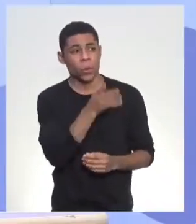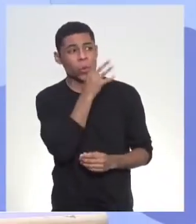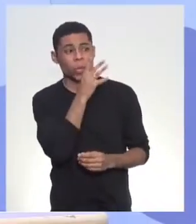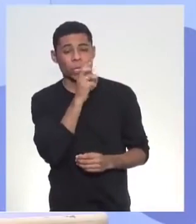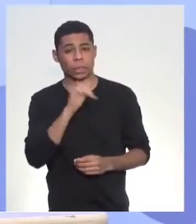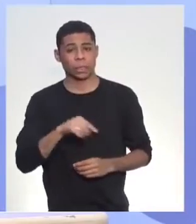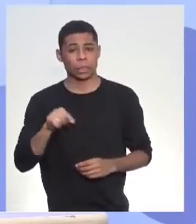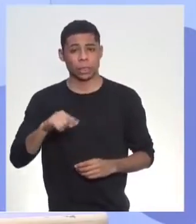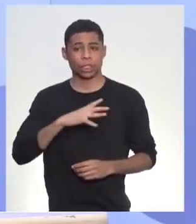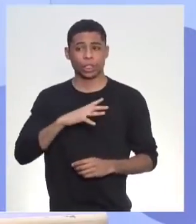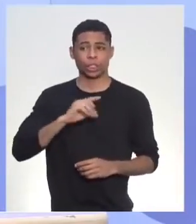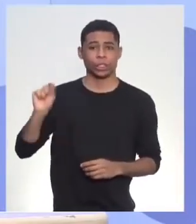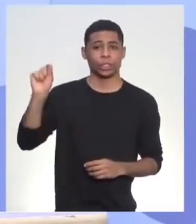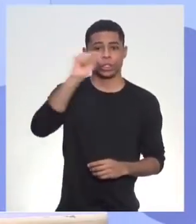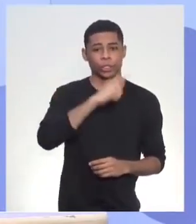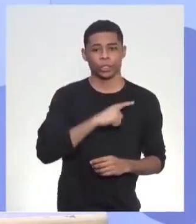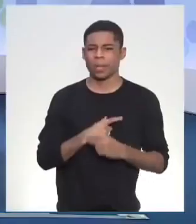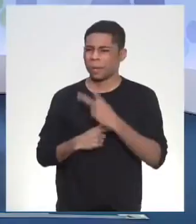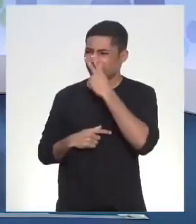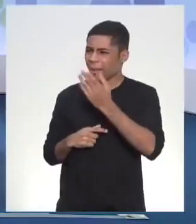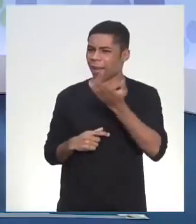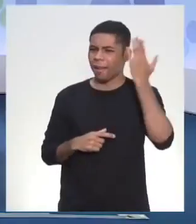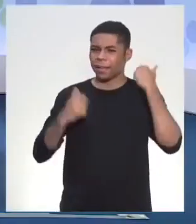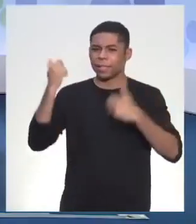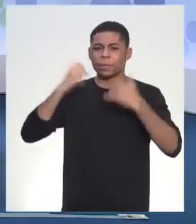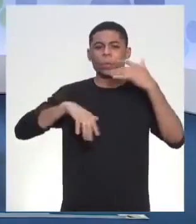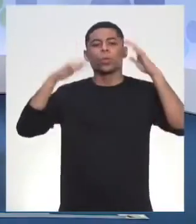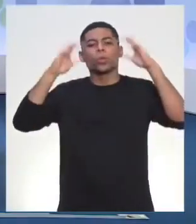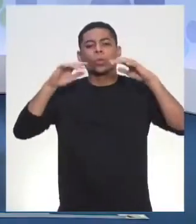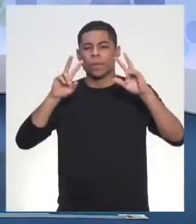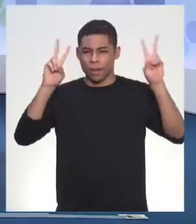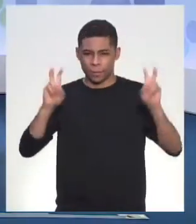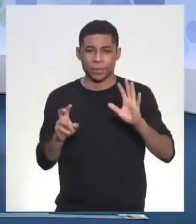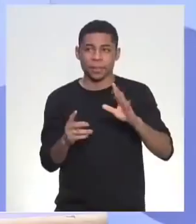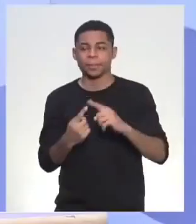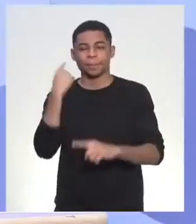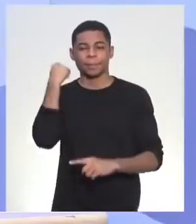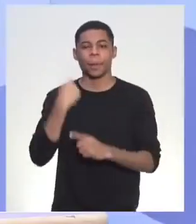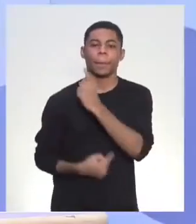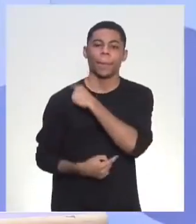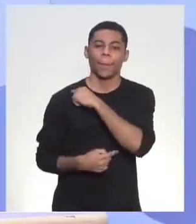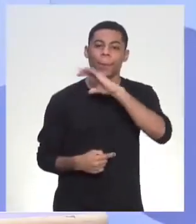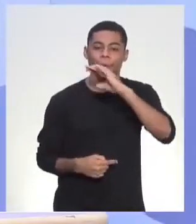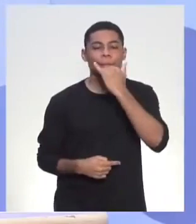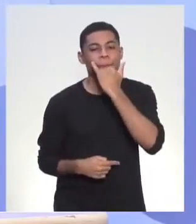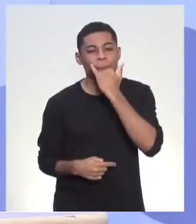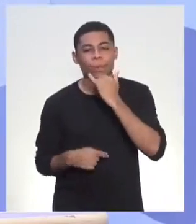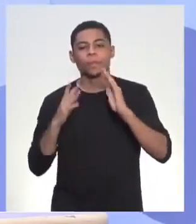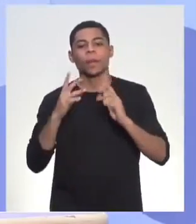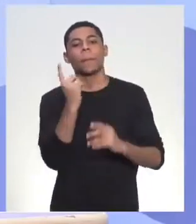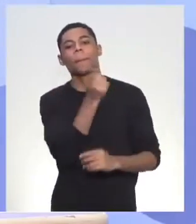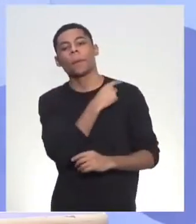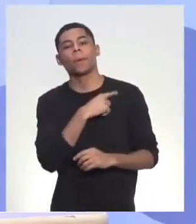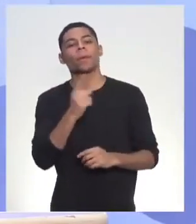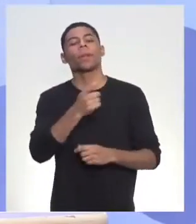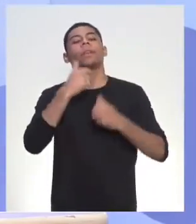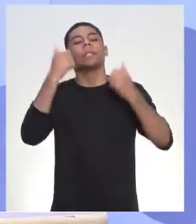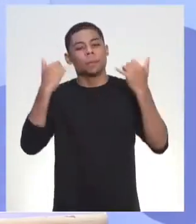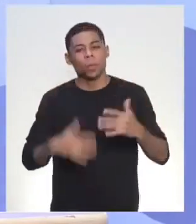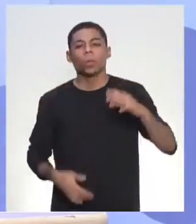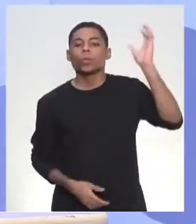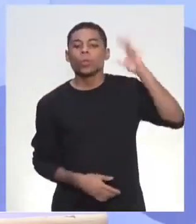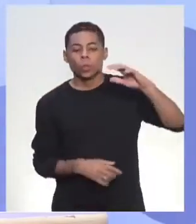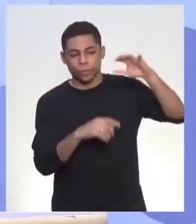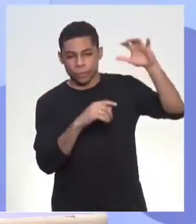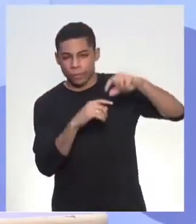cidade, né? Parece que a gente já falou desse assunto. A gente já falou desse assunto, né? Aula do primeiro, estudantes. Aula do primeiro, a gente tratou sobre a chuva